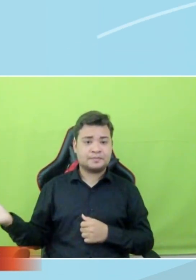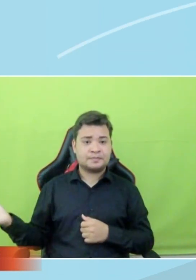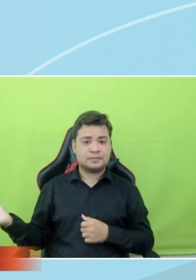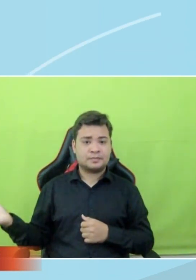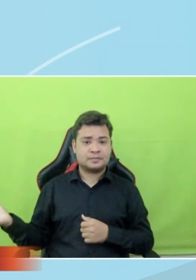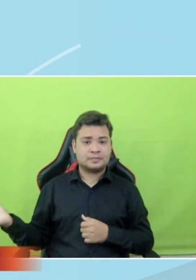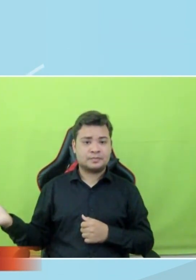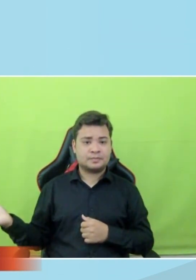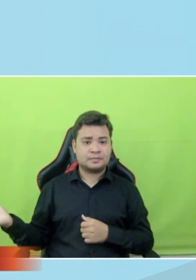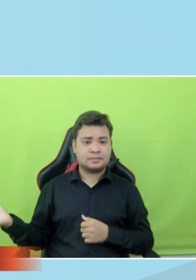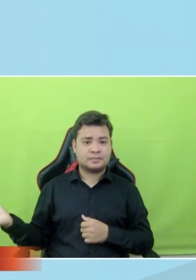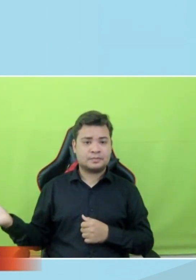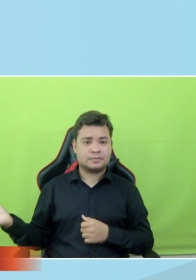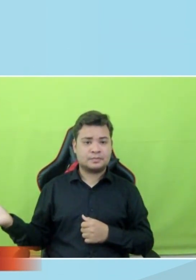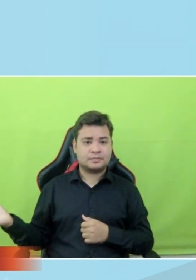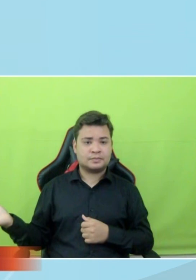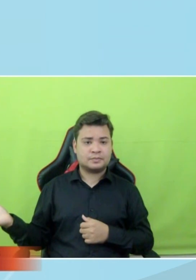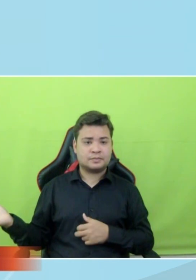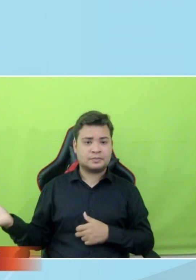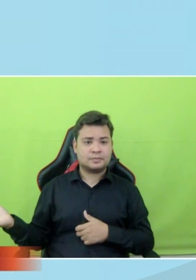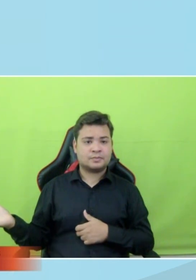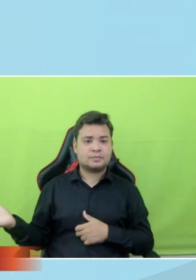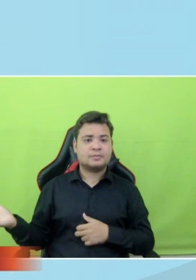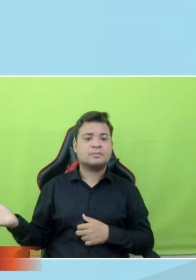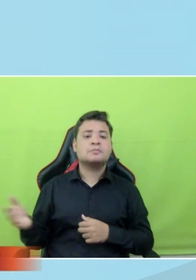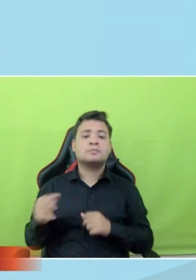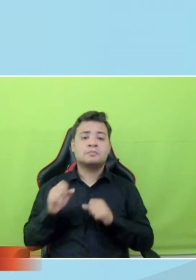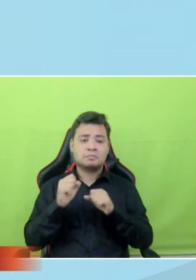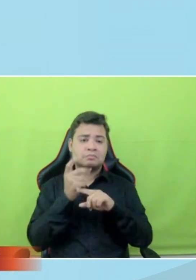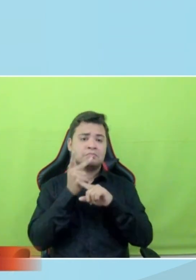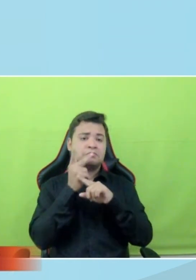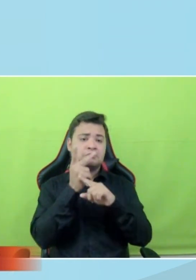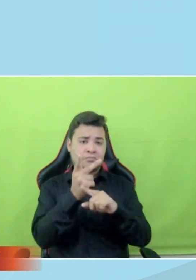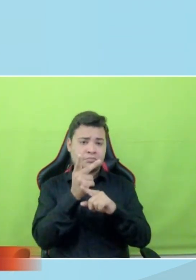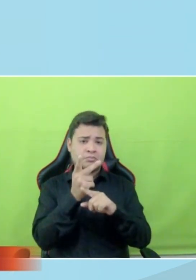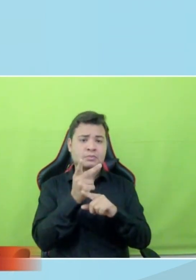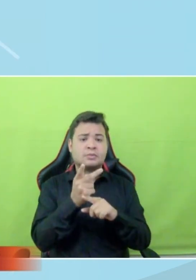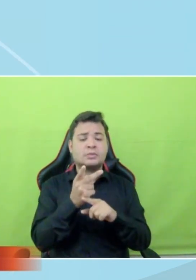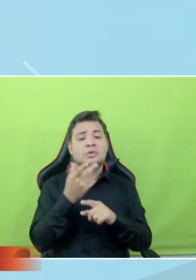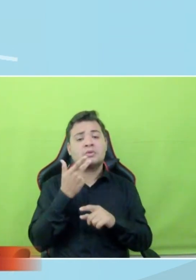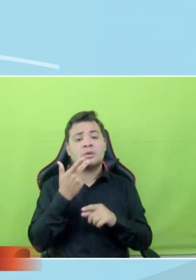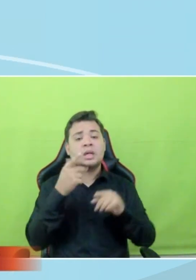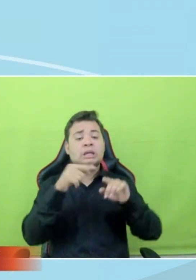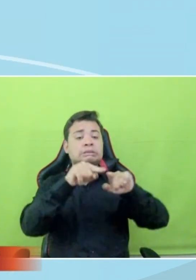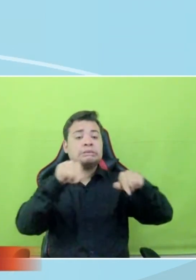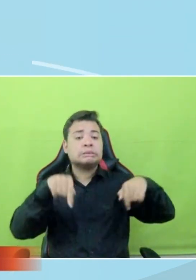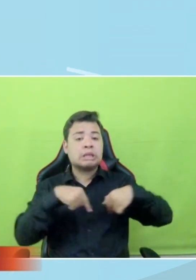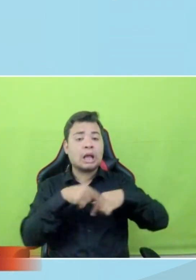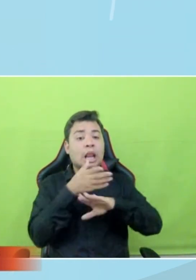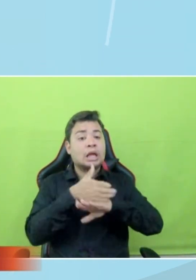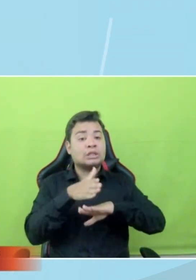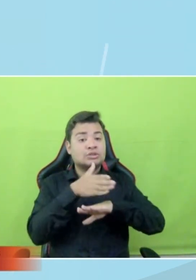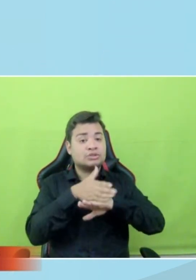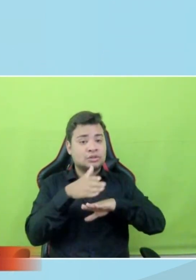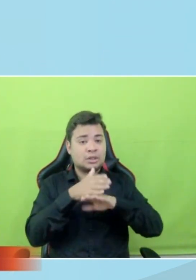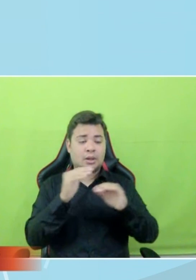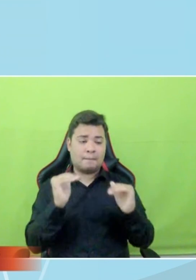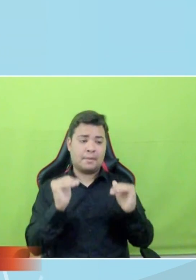chegando lá no edifício Parthenon Center, procura pela sala de ensaio, que fica no 9º andar.